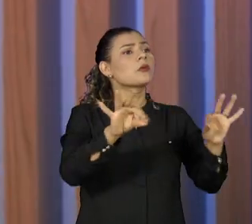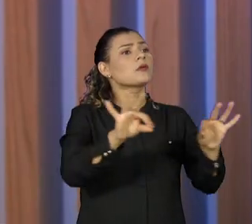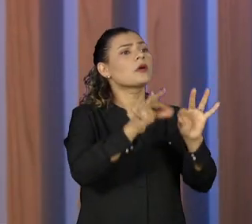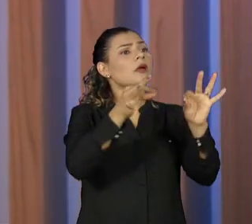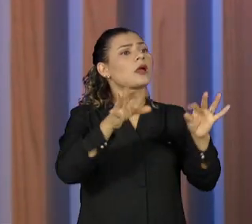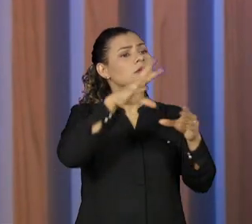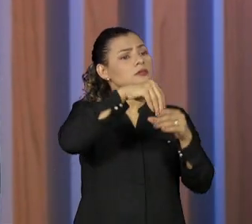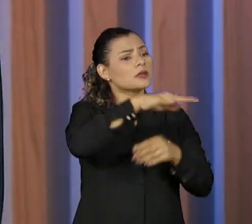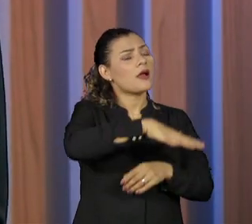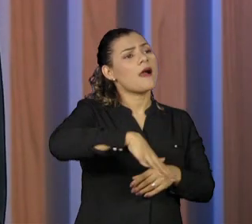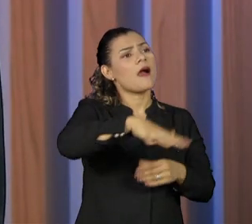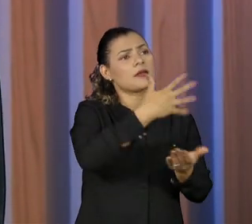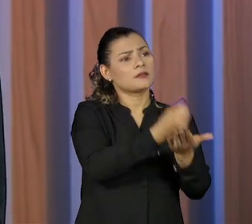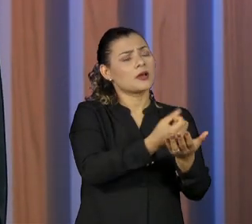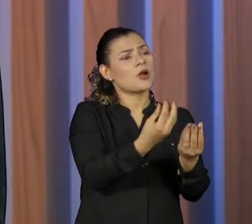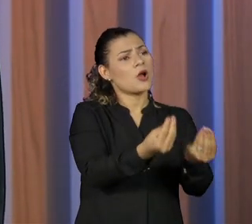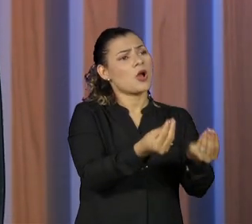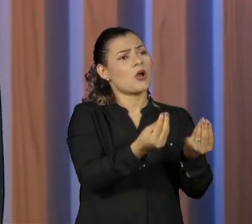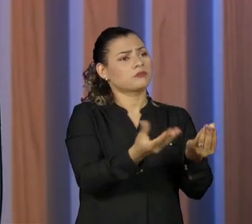Sim, eu acho que